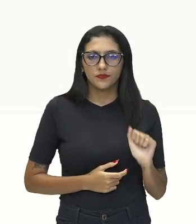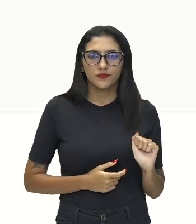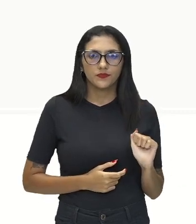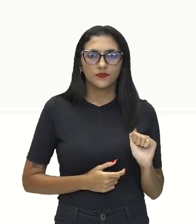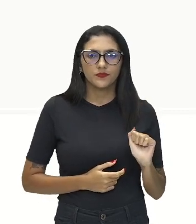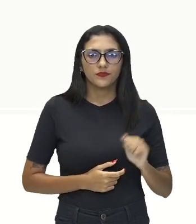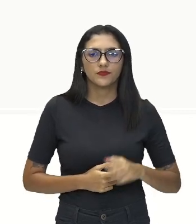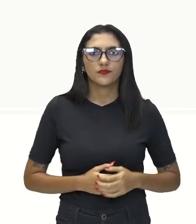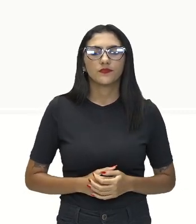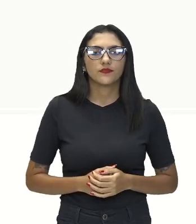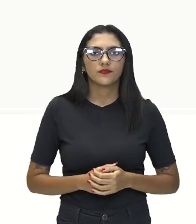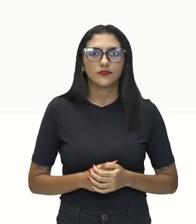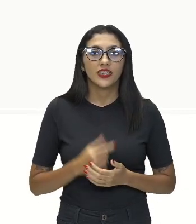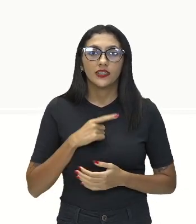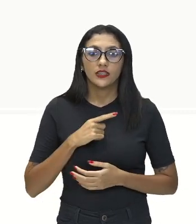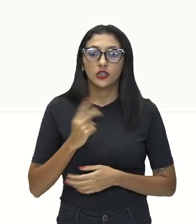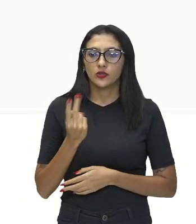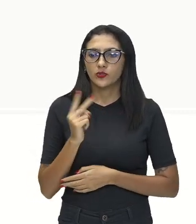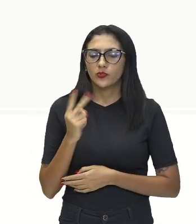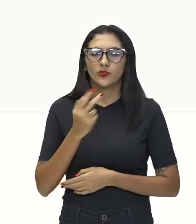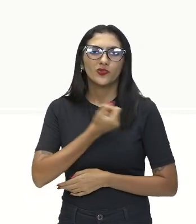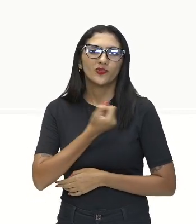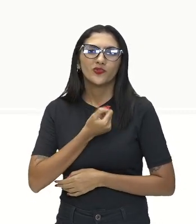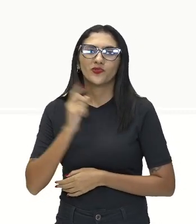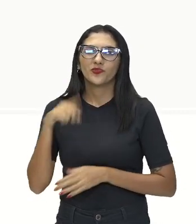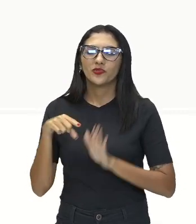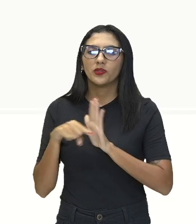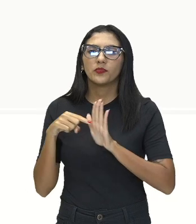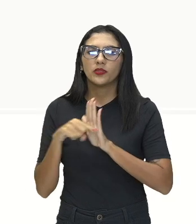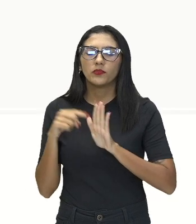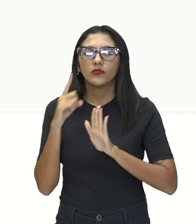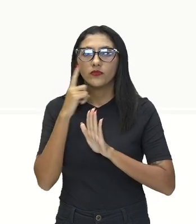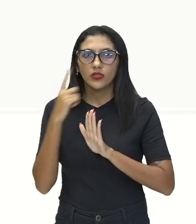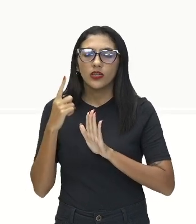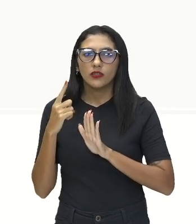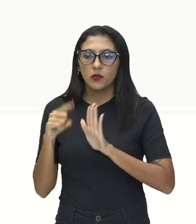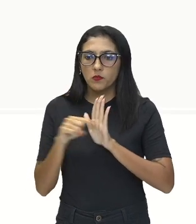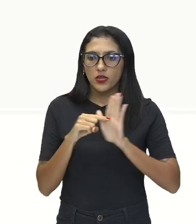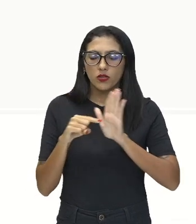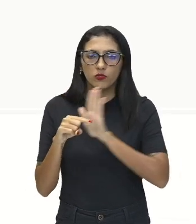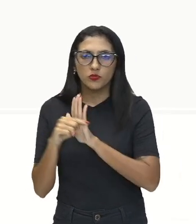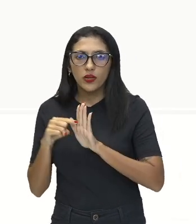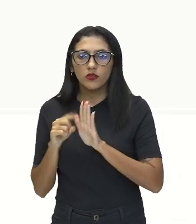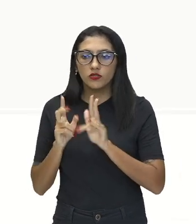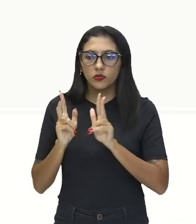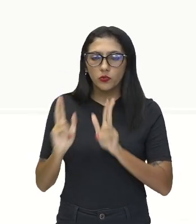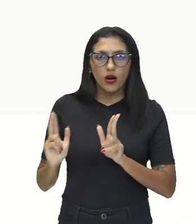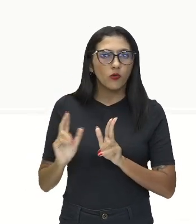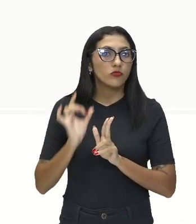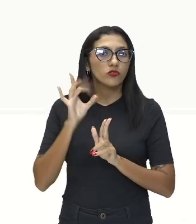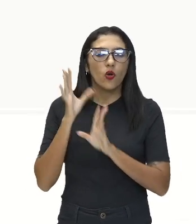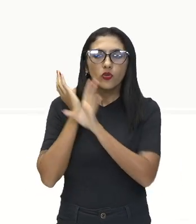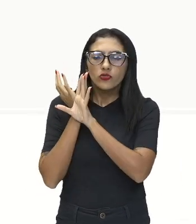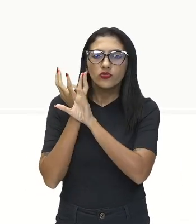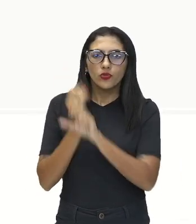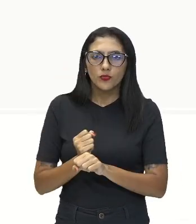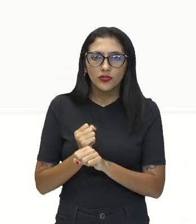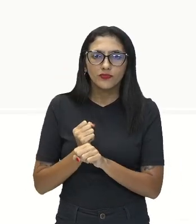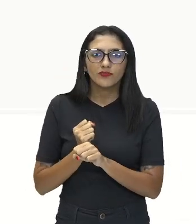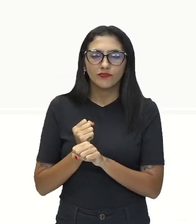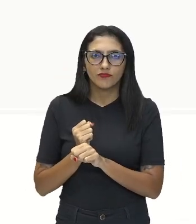Veja, eu tenho dois valores negativos, sinais iguais, o que a gente faz? Soma e repete o sinal. Então, eu já sei